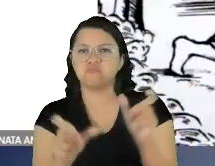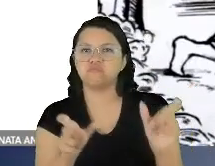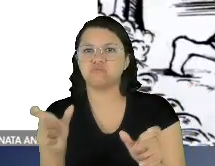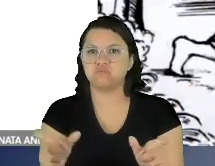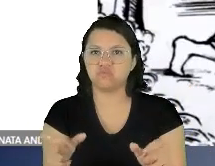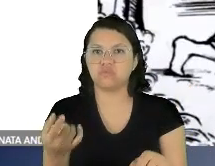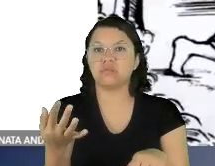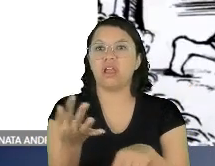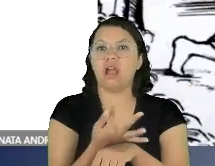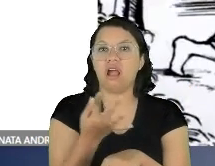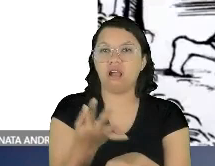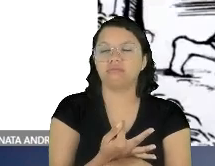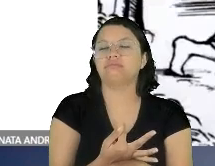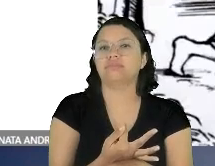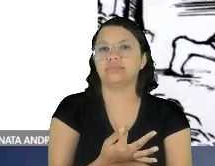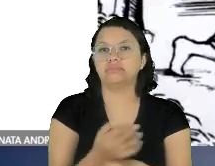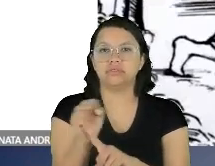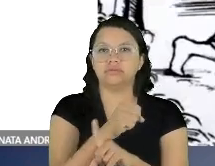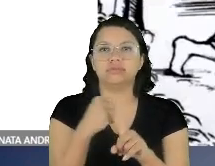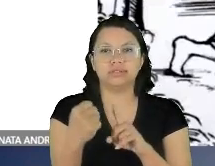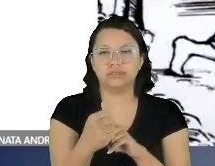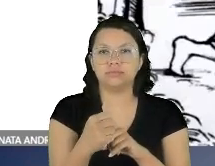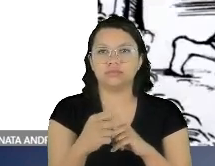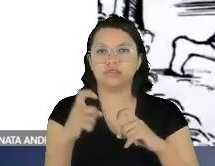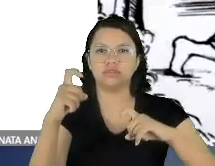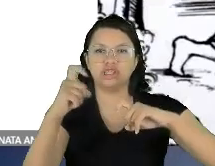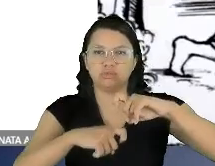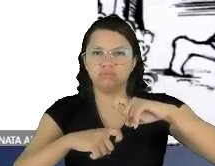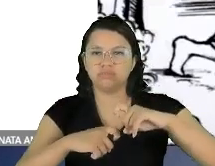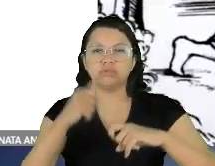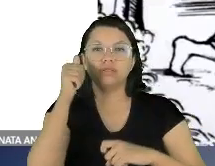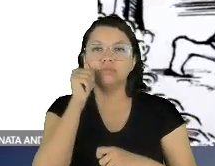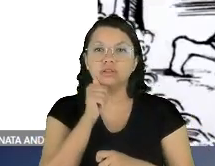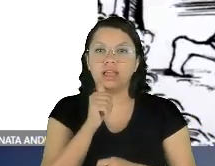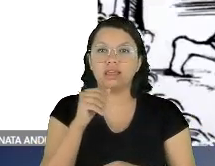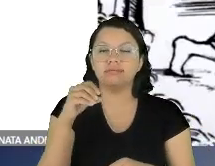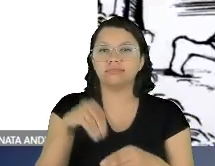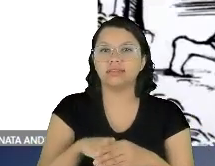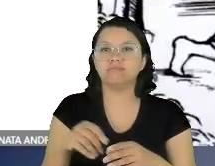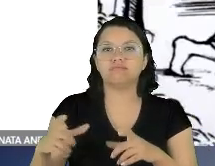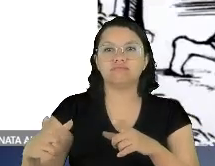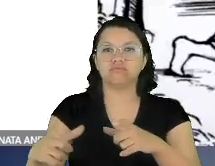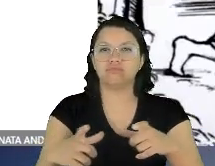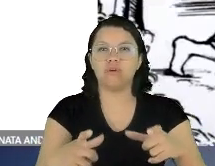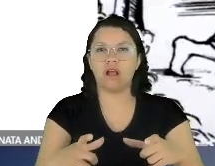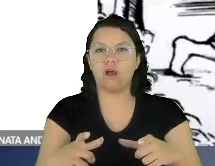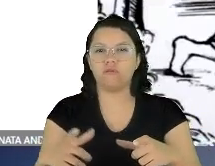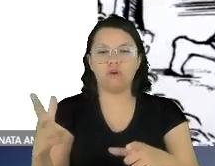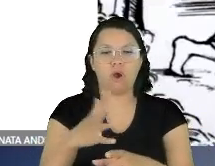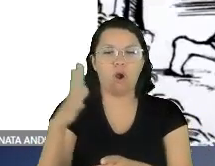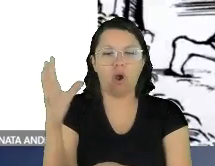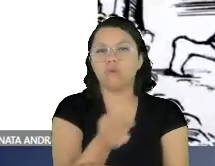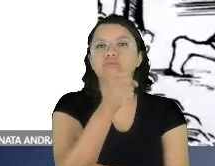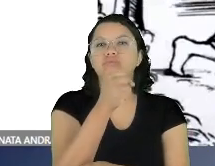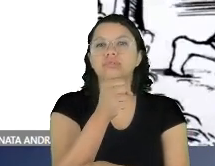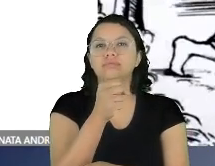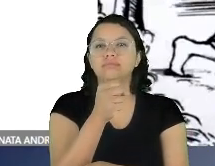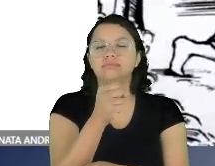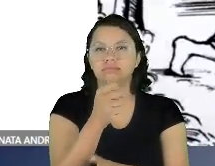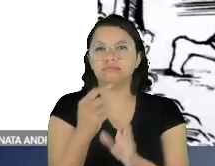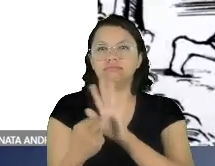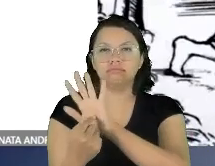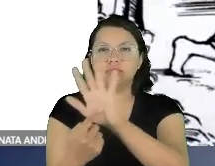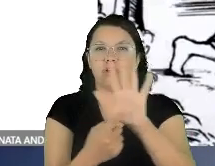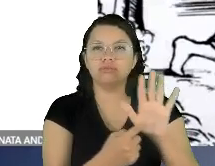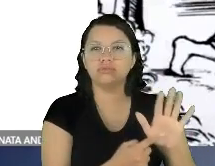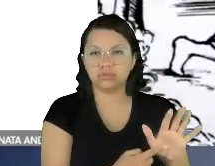sociedades. Os estupros das mulheres nos territórios dominados serviam e servem para reafirmar a